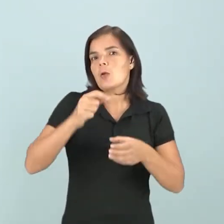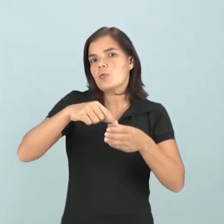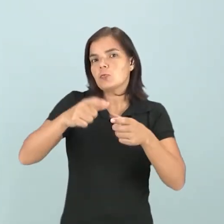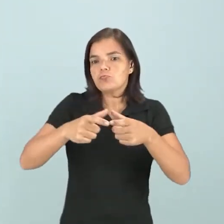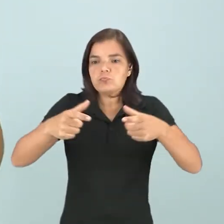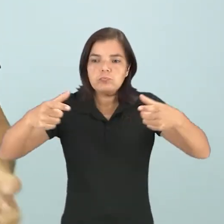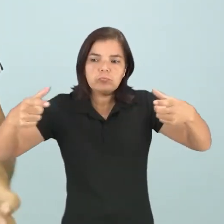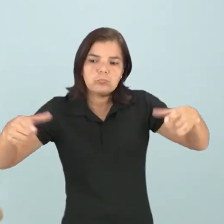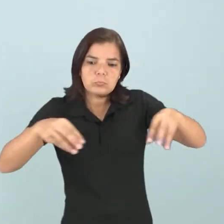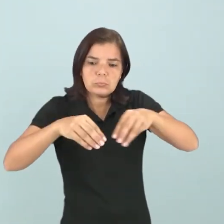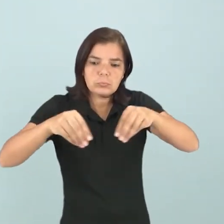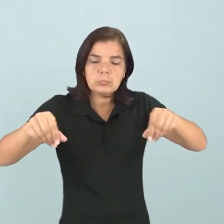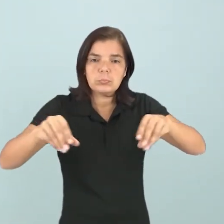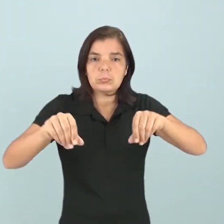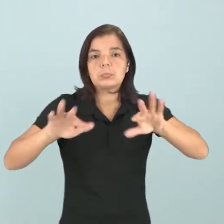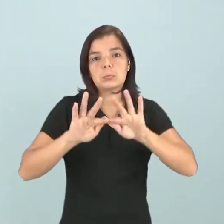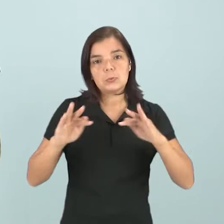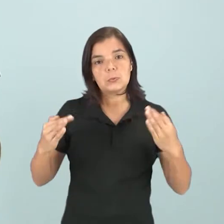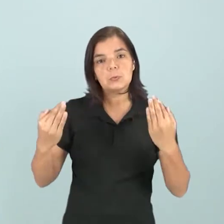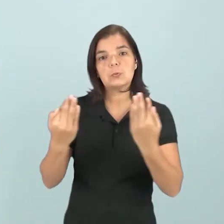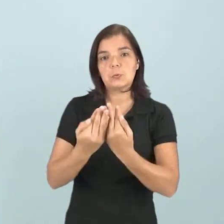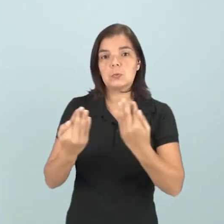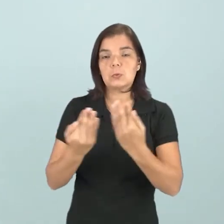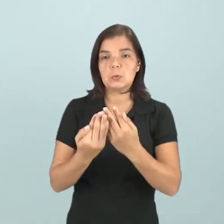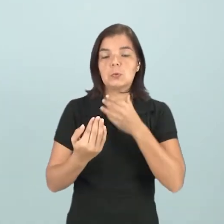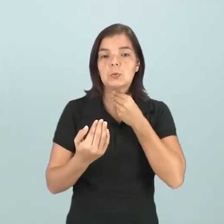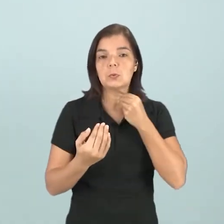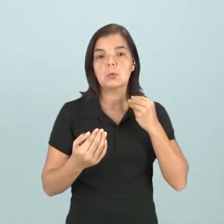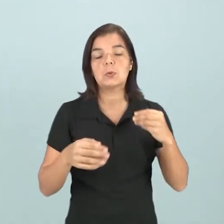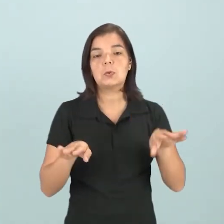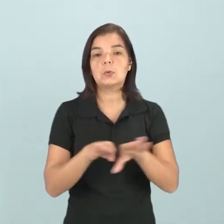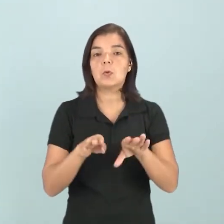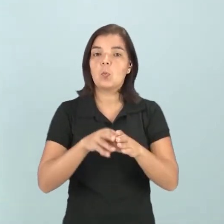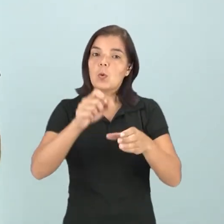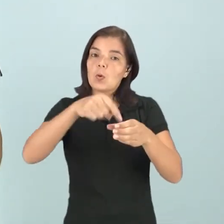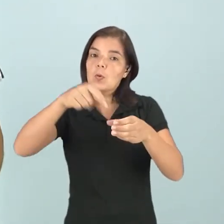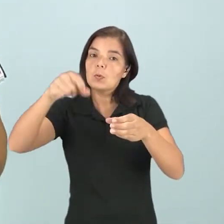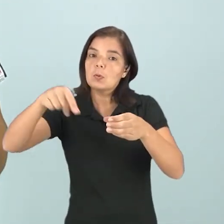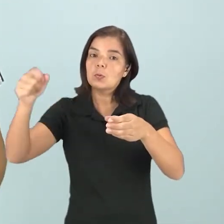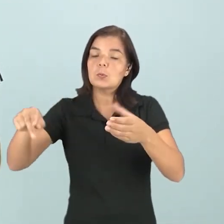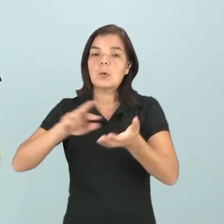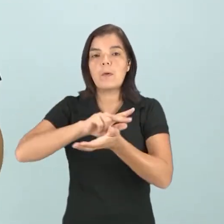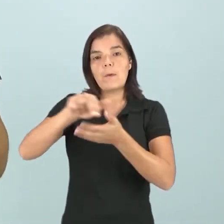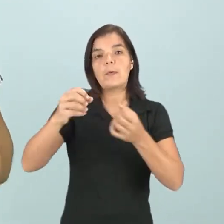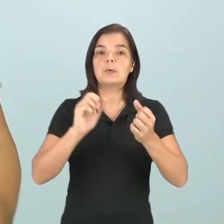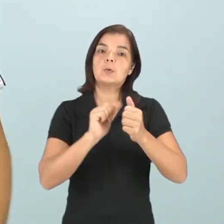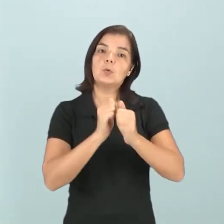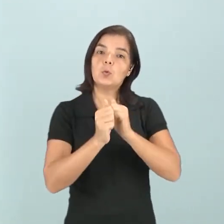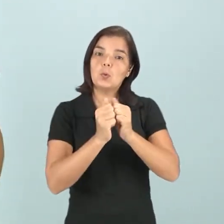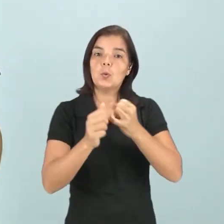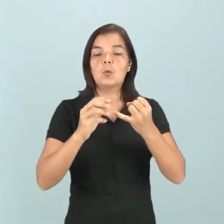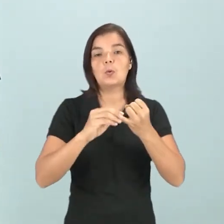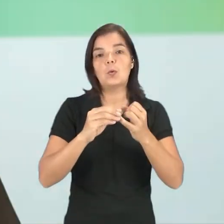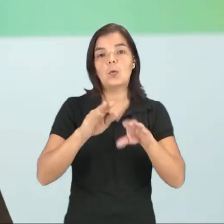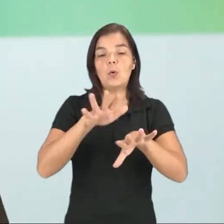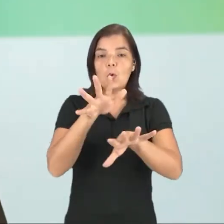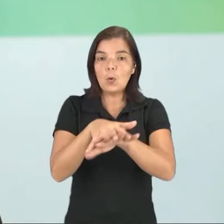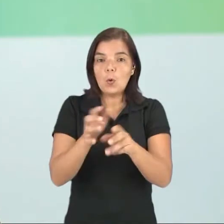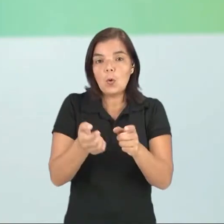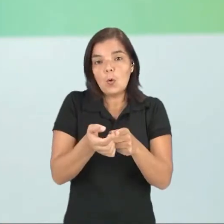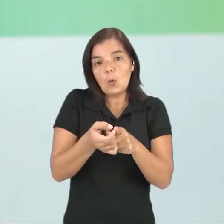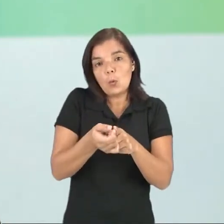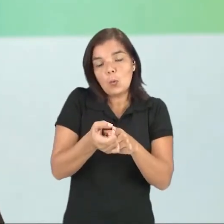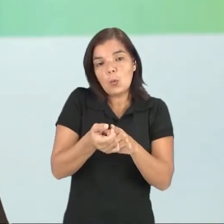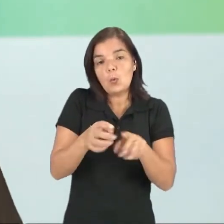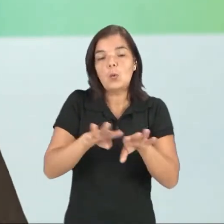uma área, né, da agricultura familiar, e ao mecanizar aquela área, ele plantou naquela área o arroz, o milho e a mandioca.